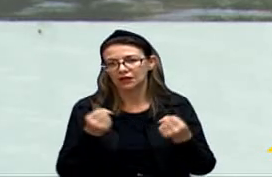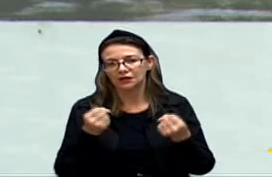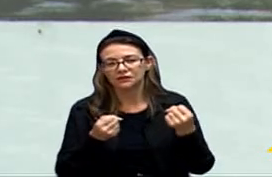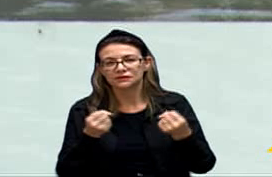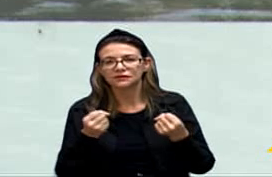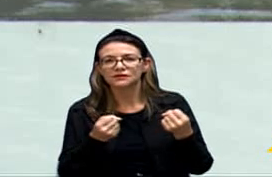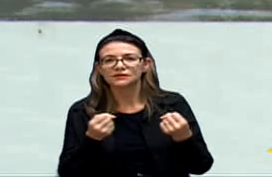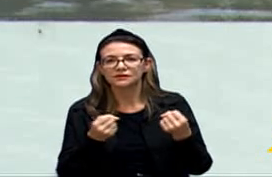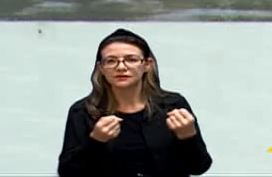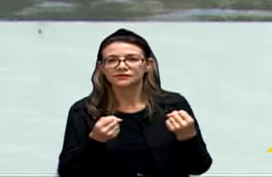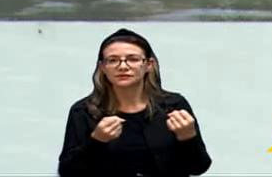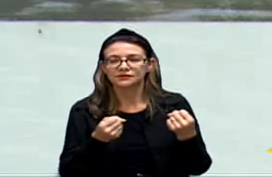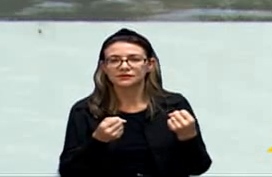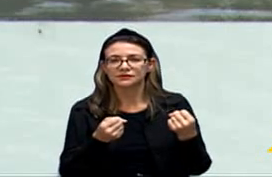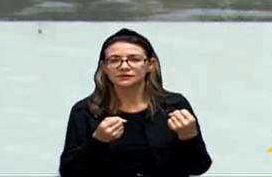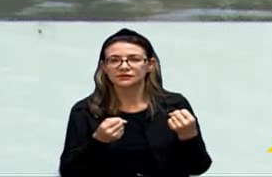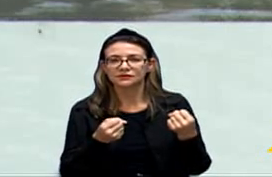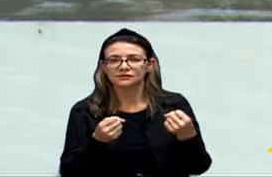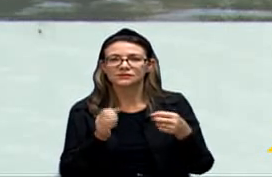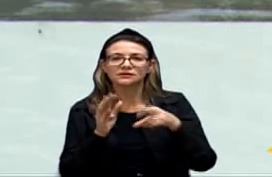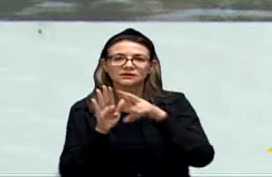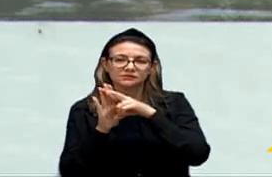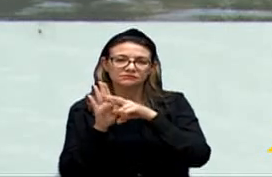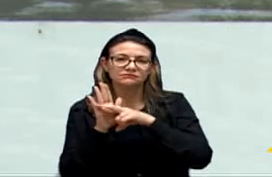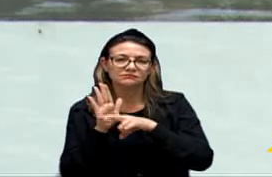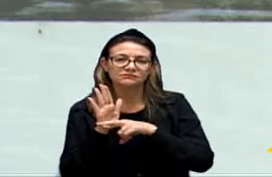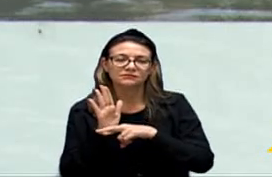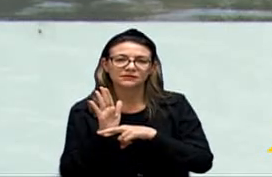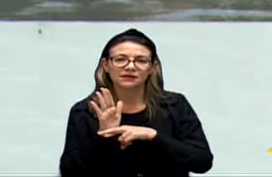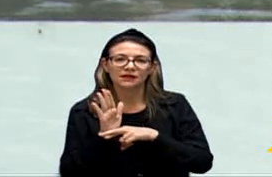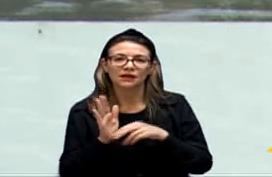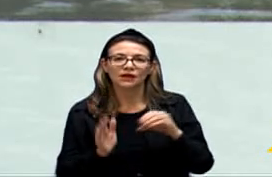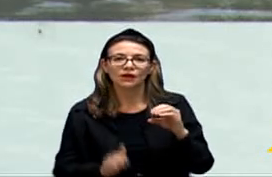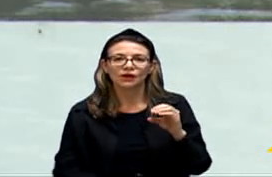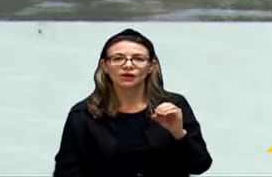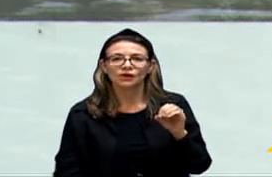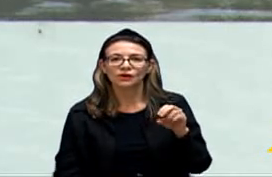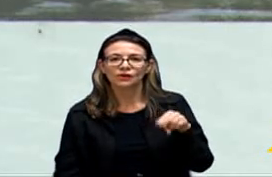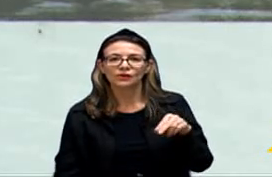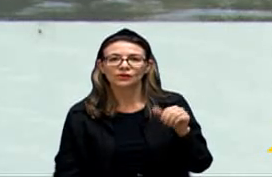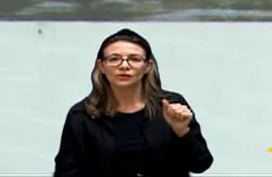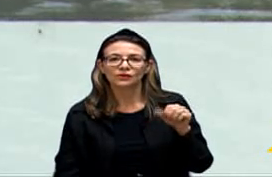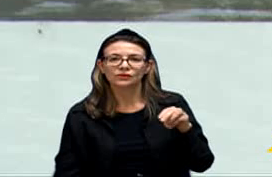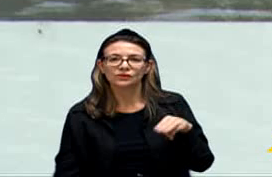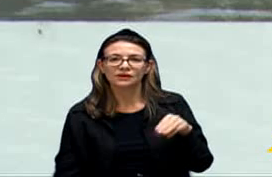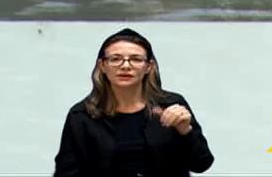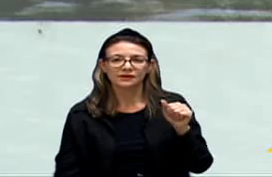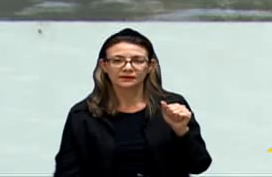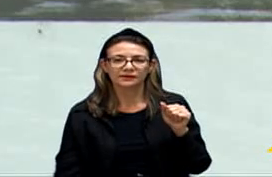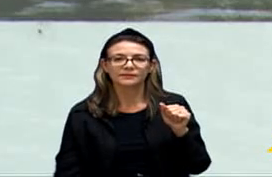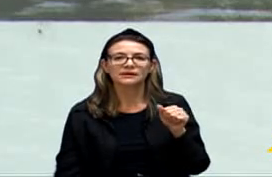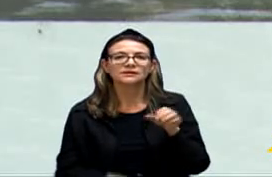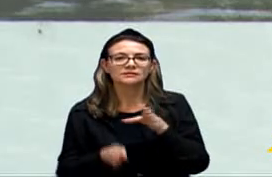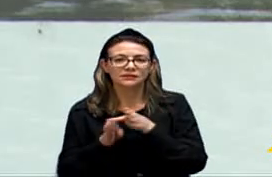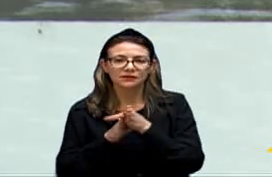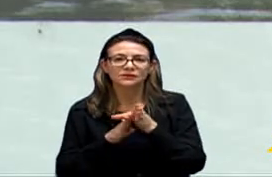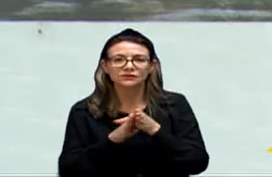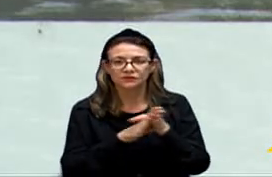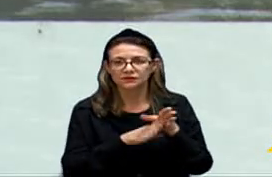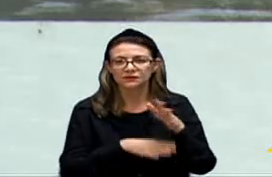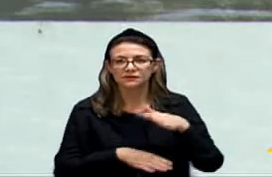automotores e o regramento com relação a isso e o Kama é outro também conselho da área de Meio Ambiente